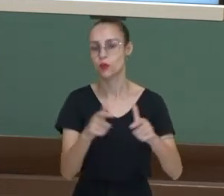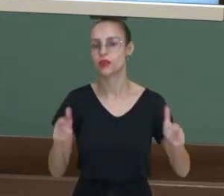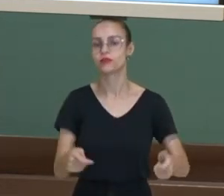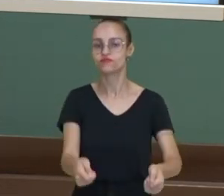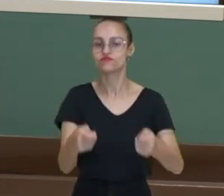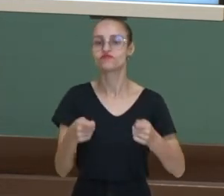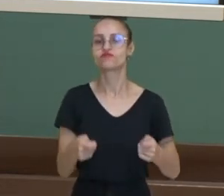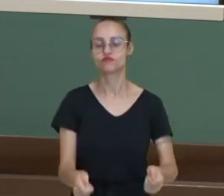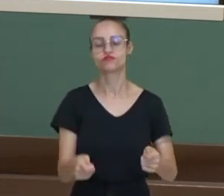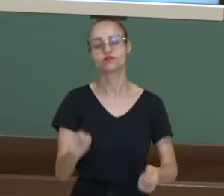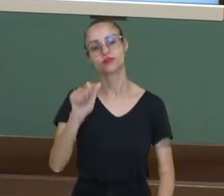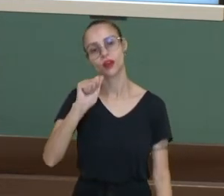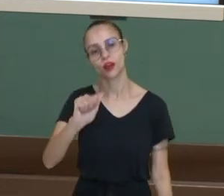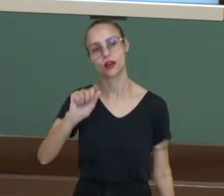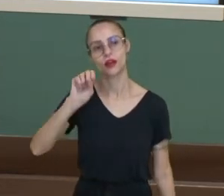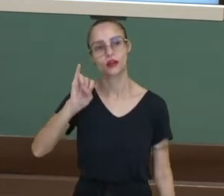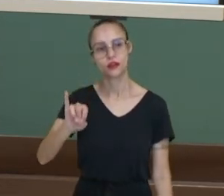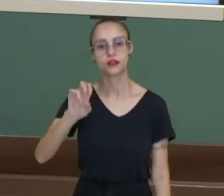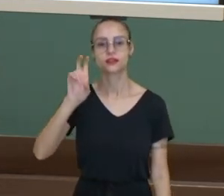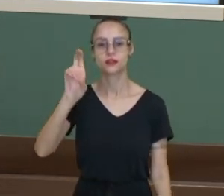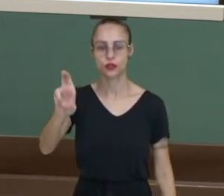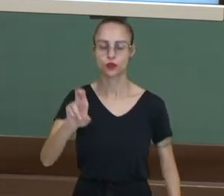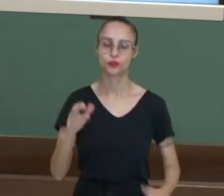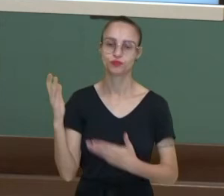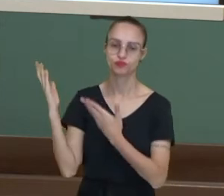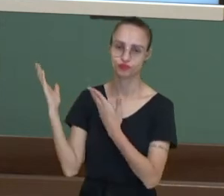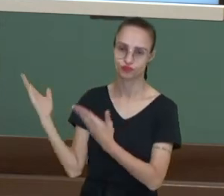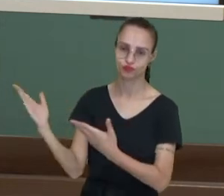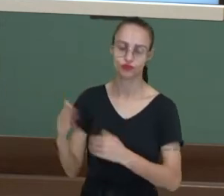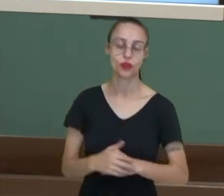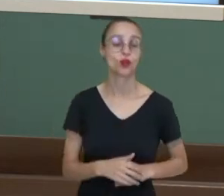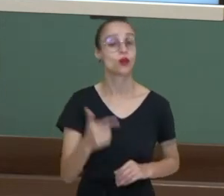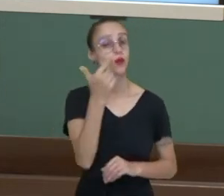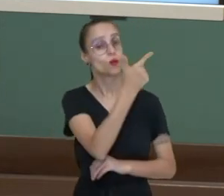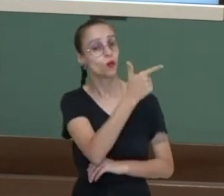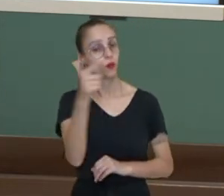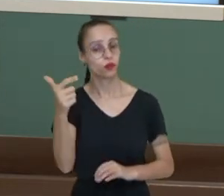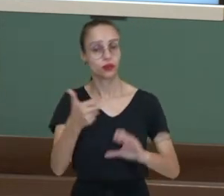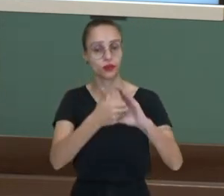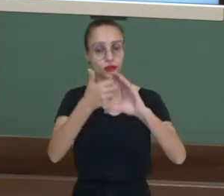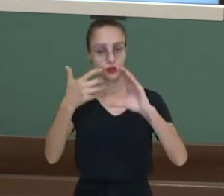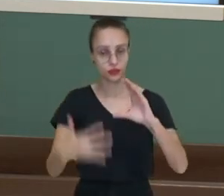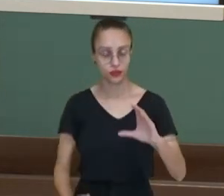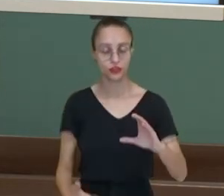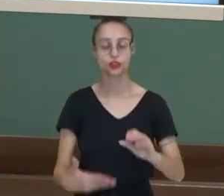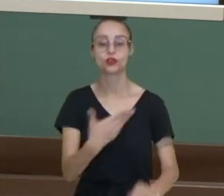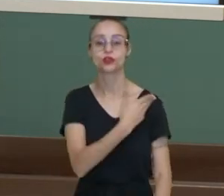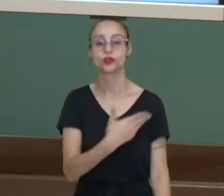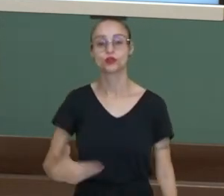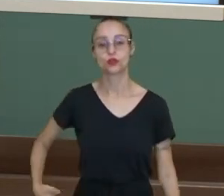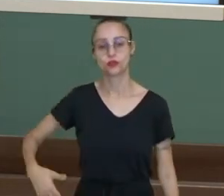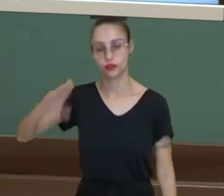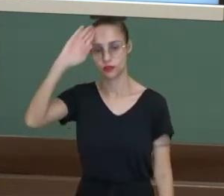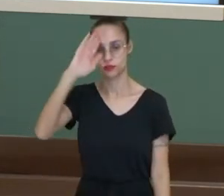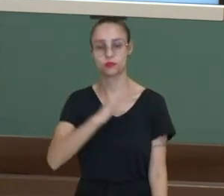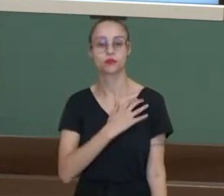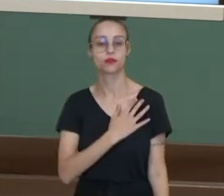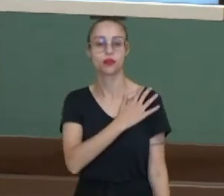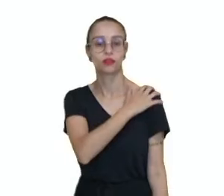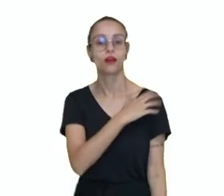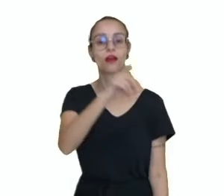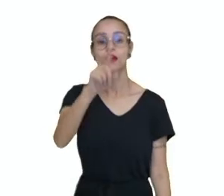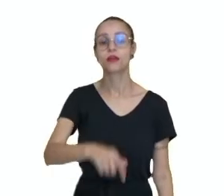partir do AI-5. Ainda, outra característica importante do governo militar que a gente não pode deixar de falar